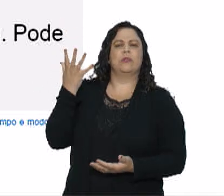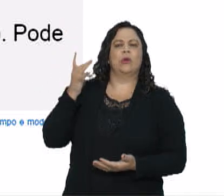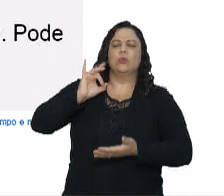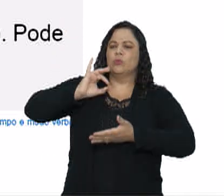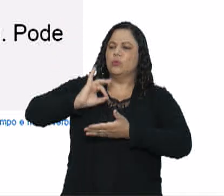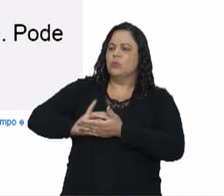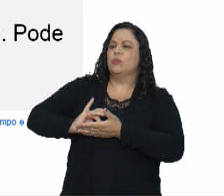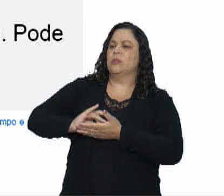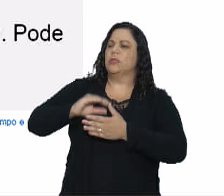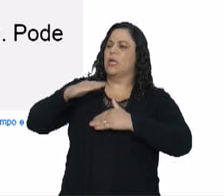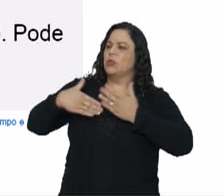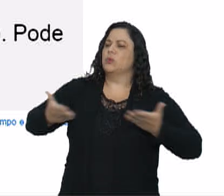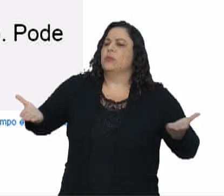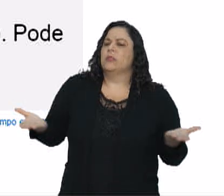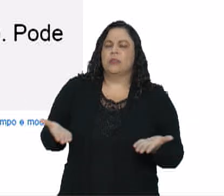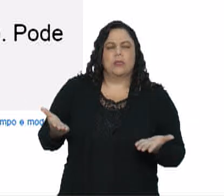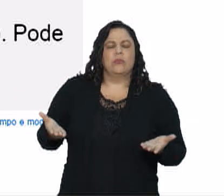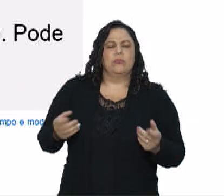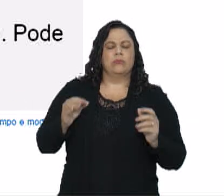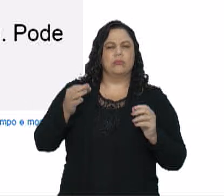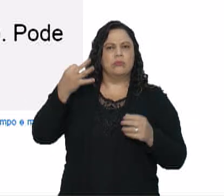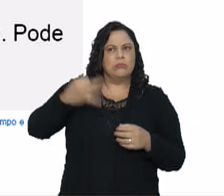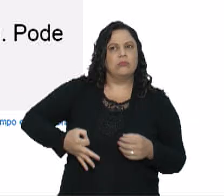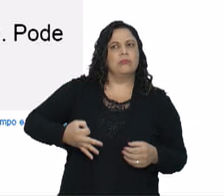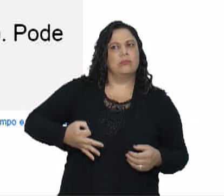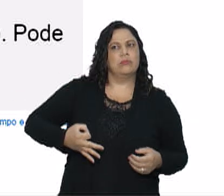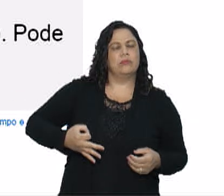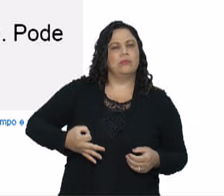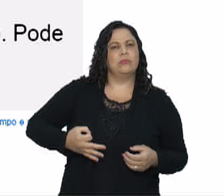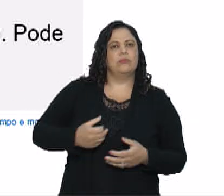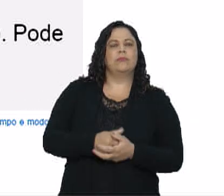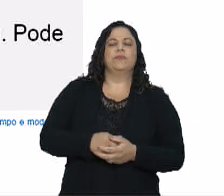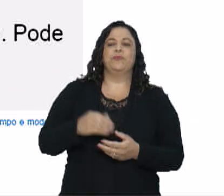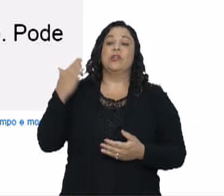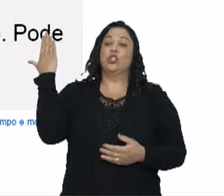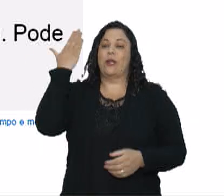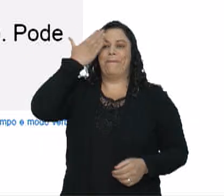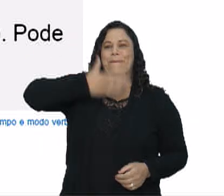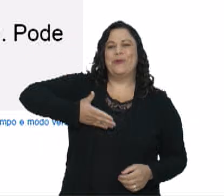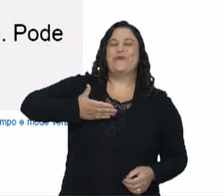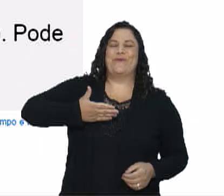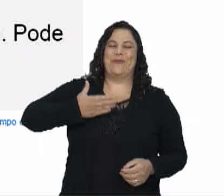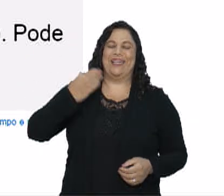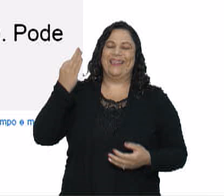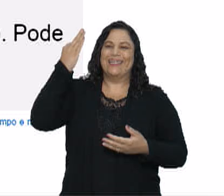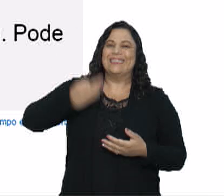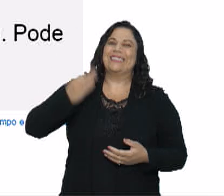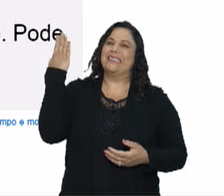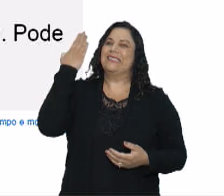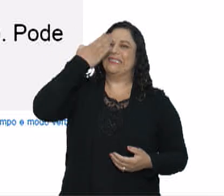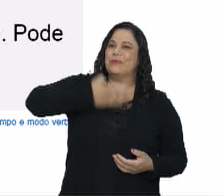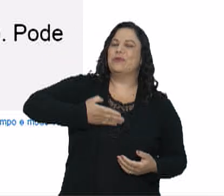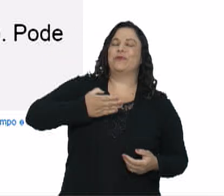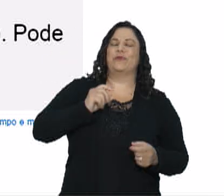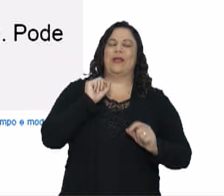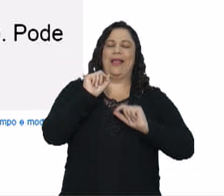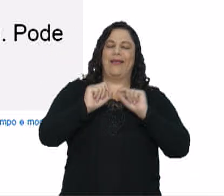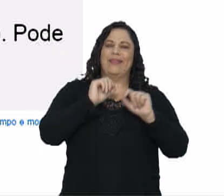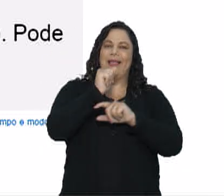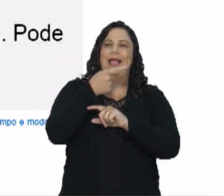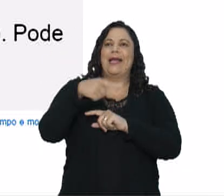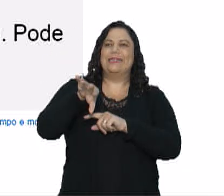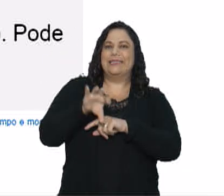possibilidades de concretização de ação verbal, ou com a certeza comprovada da realização daquela ação. Ou seja,